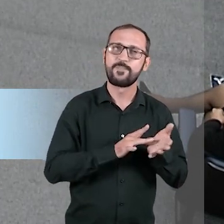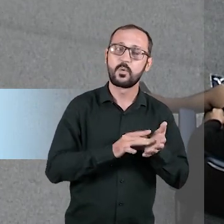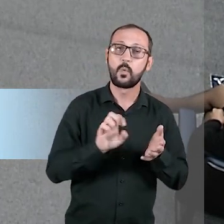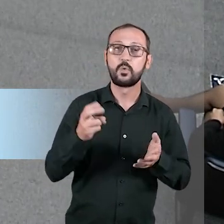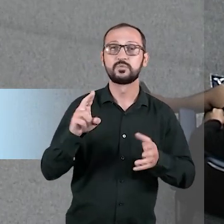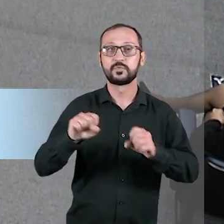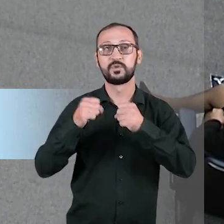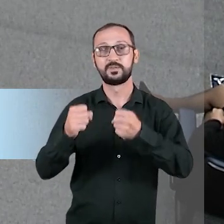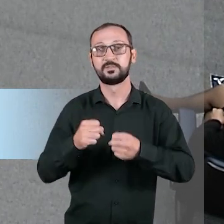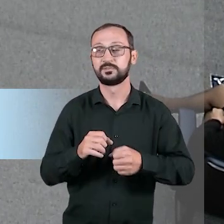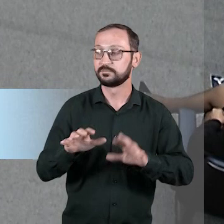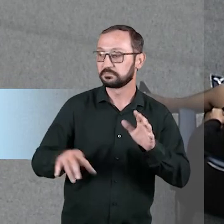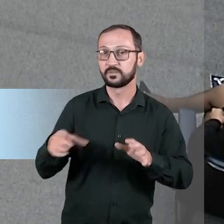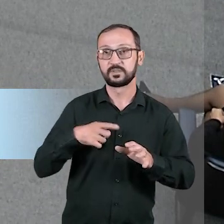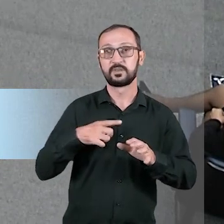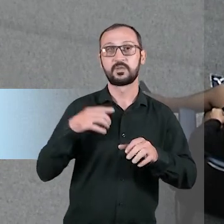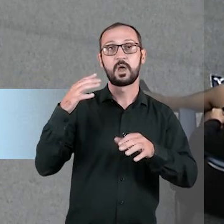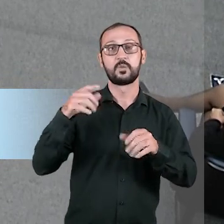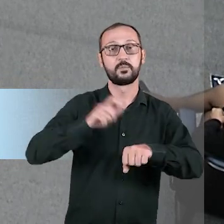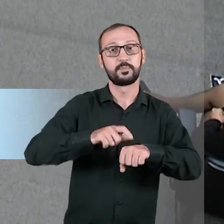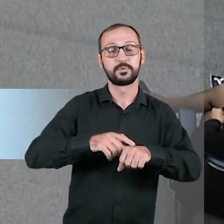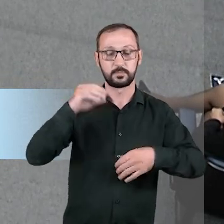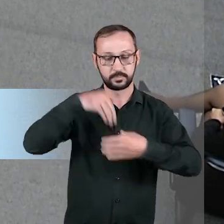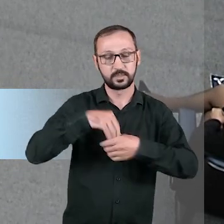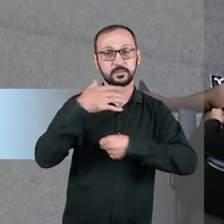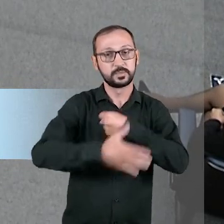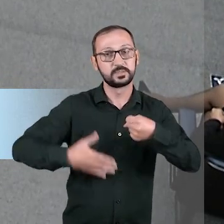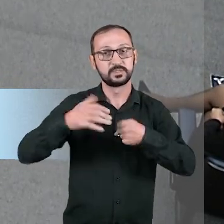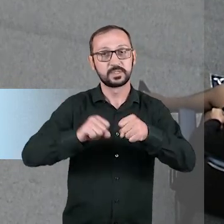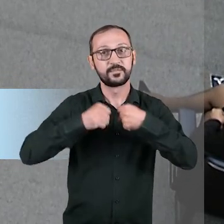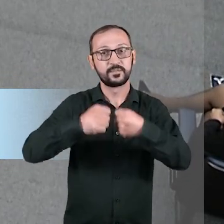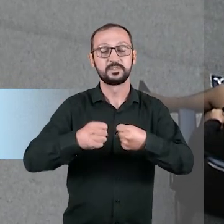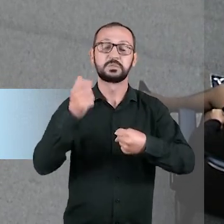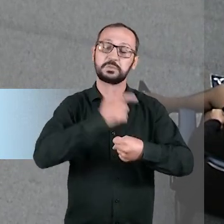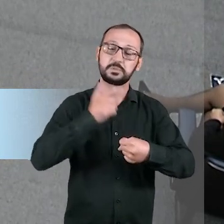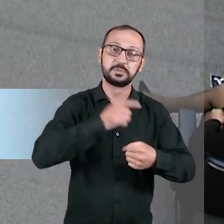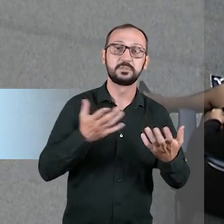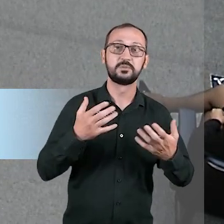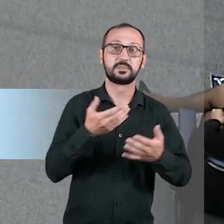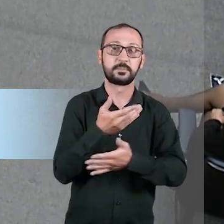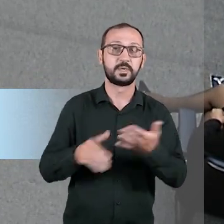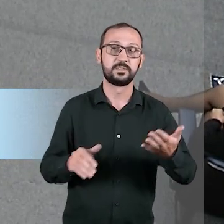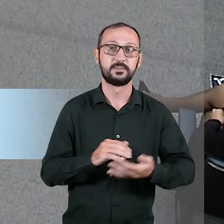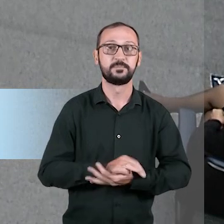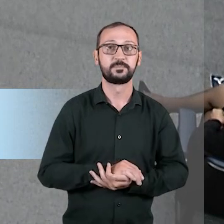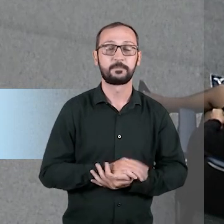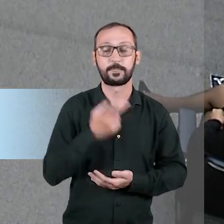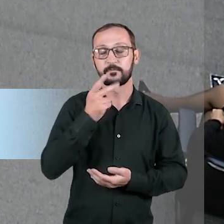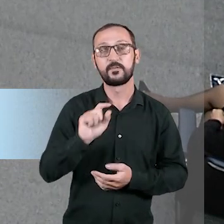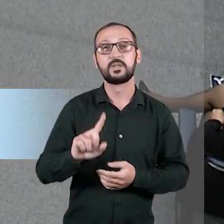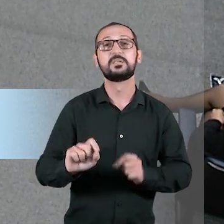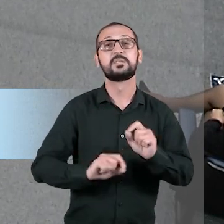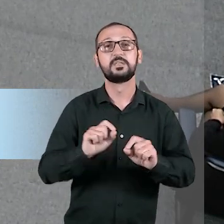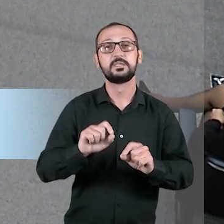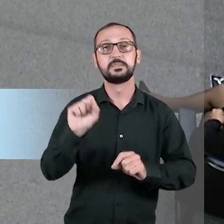mesmo? Então, você deve ter usado algum mecanismo de defesa aí dentro que fez com que você se protegesse dessa perda. Eu